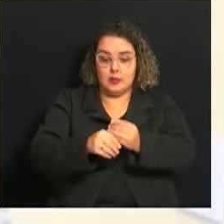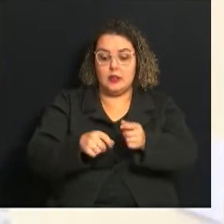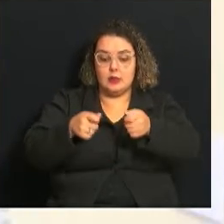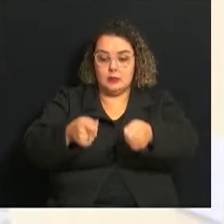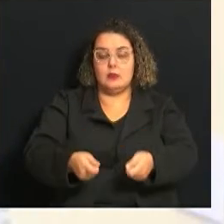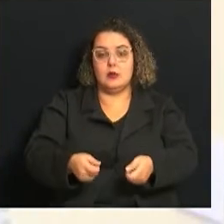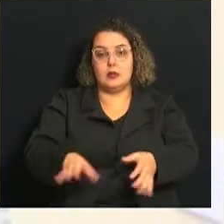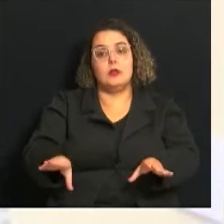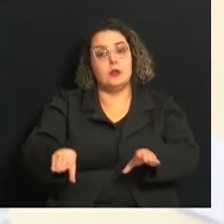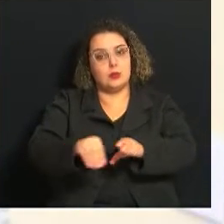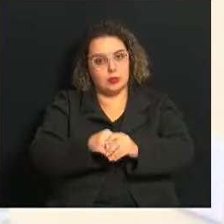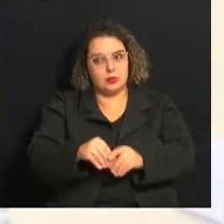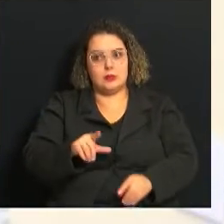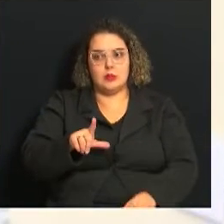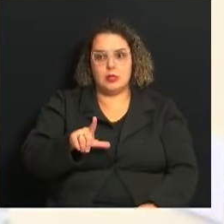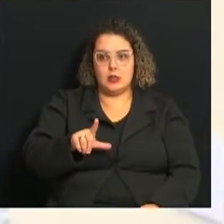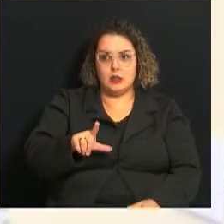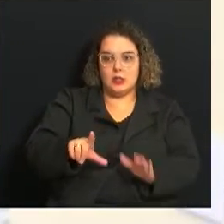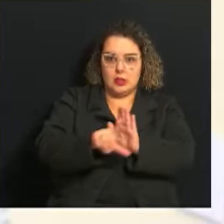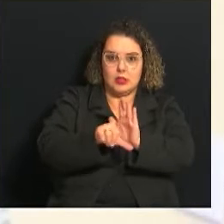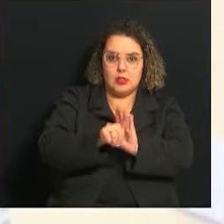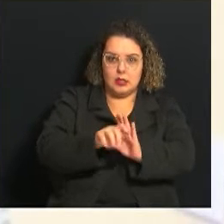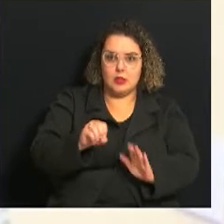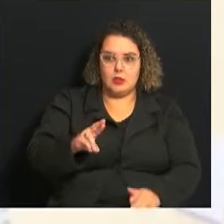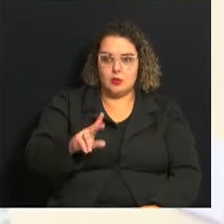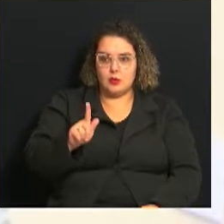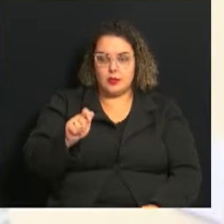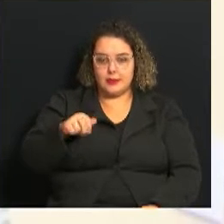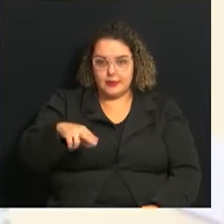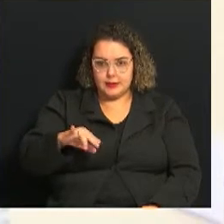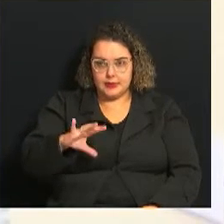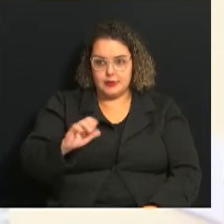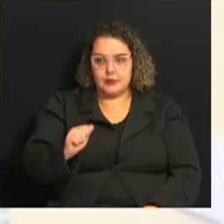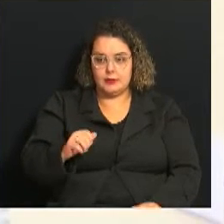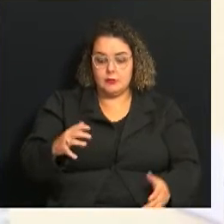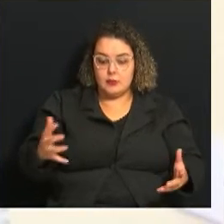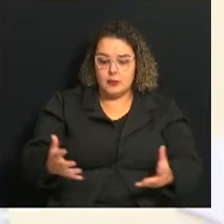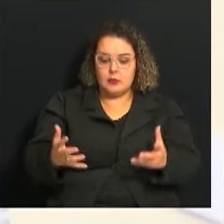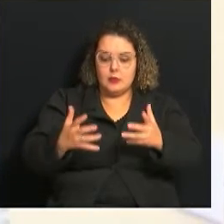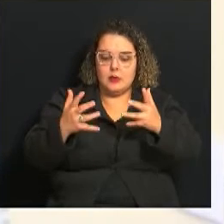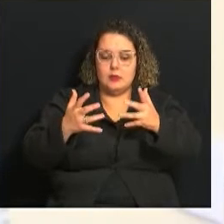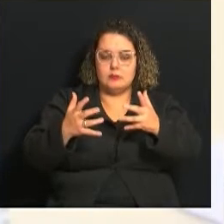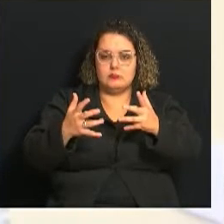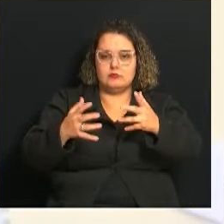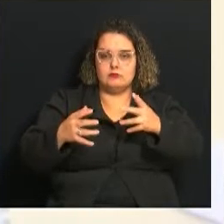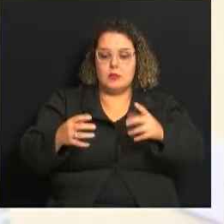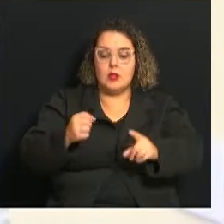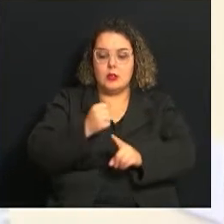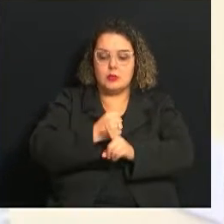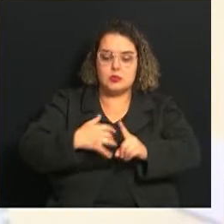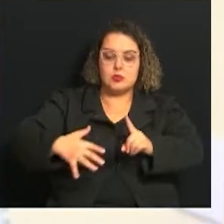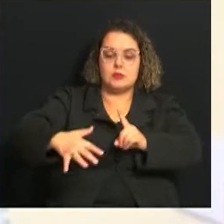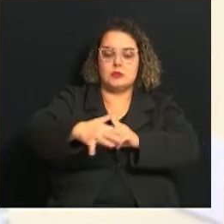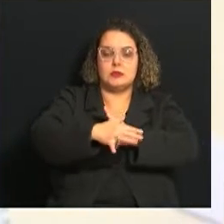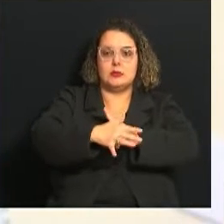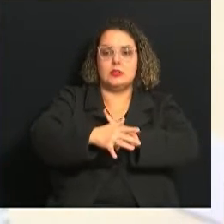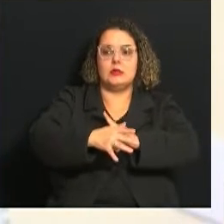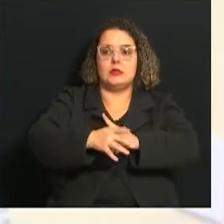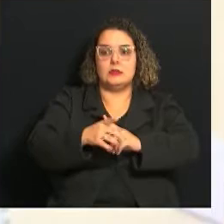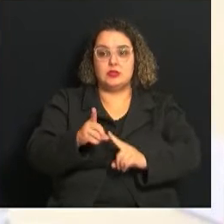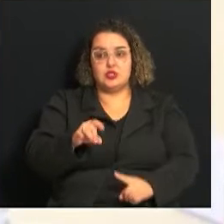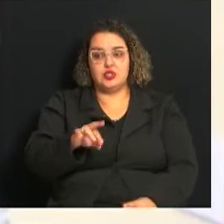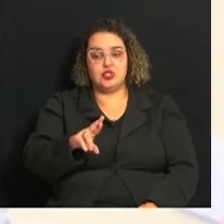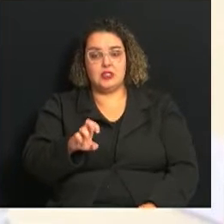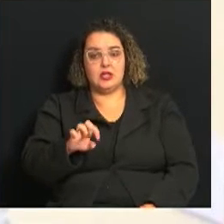orgânica. Também dando ênfase no aspecto social das diretrizes, para que o orçamento contenha,